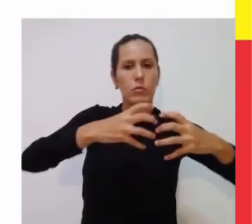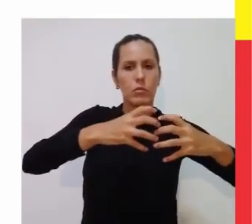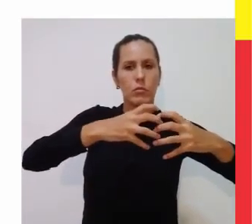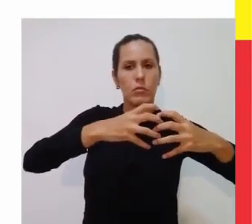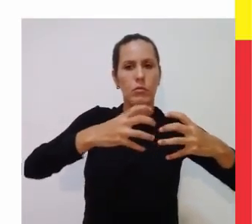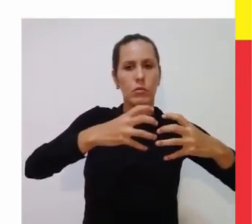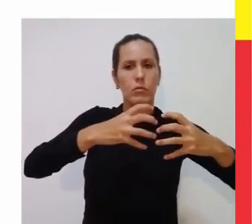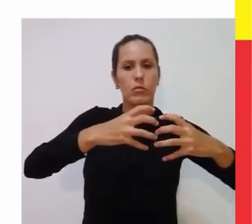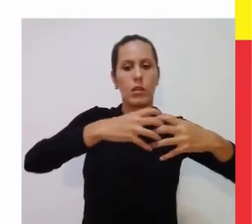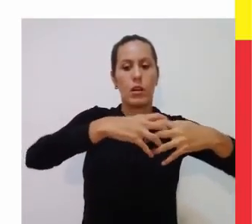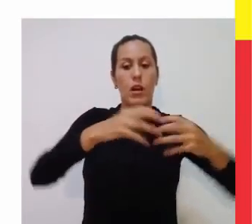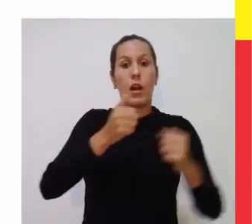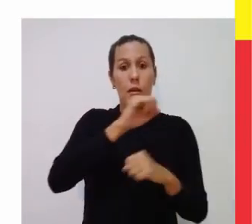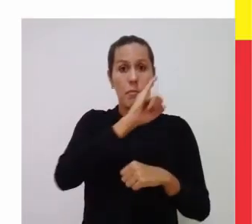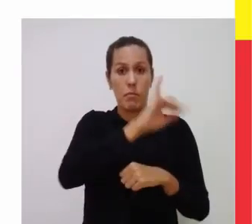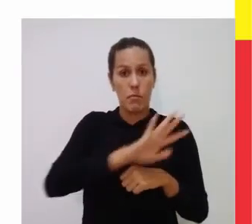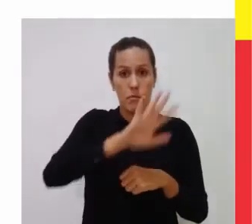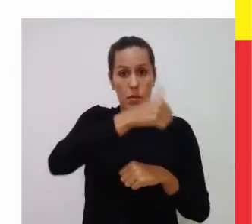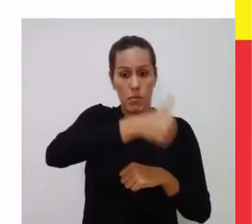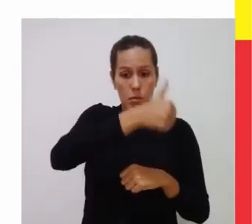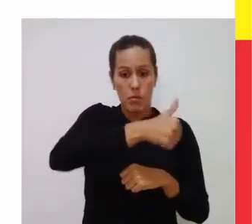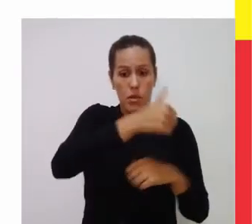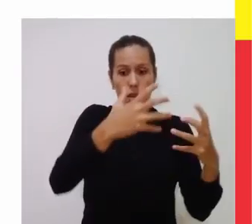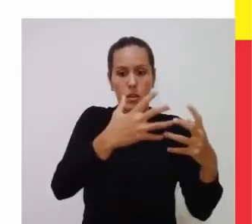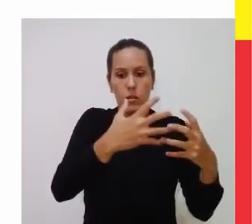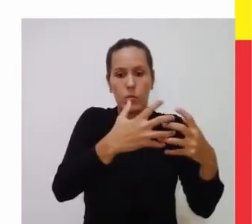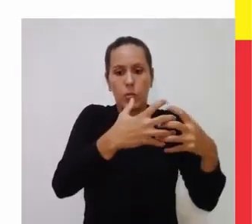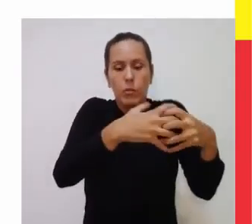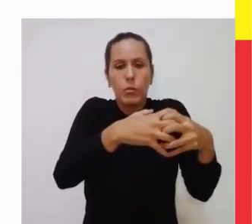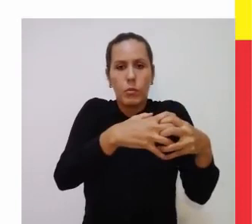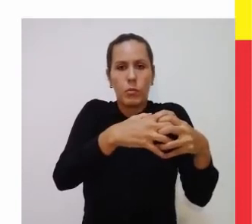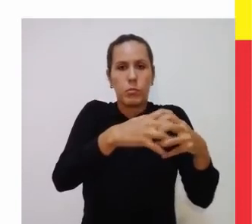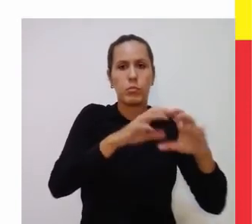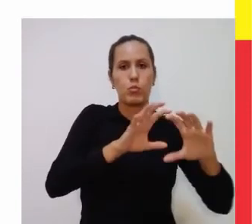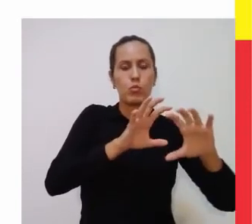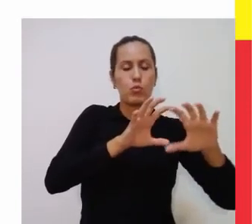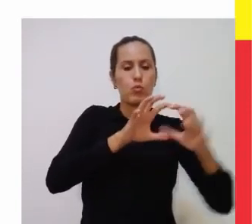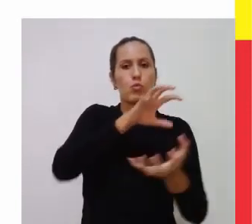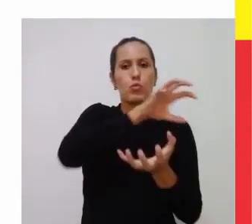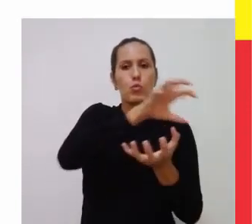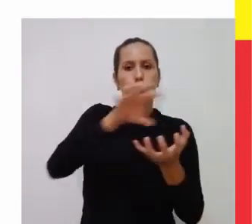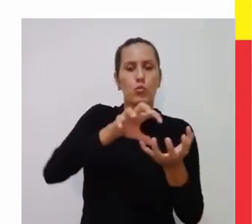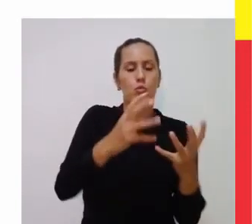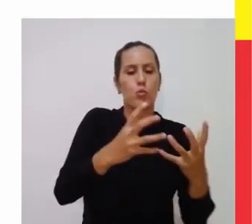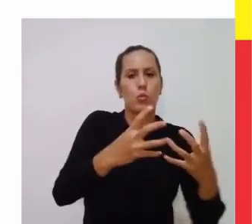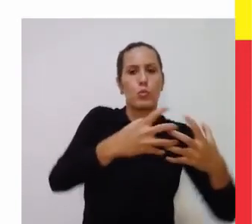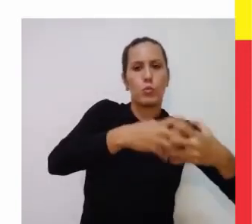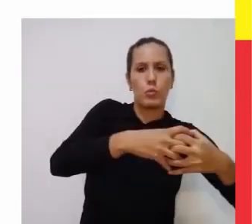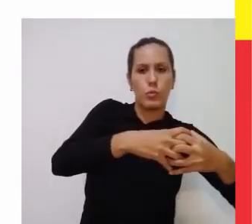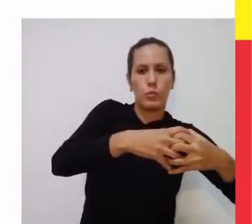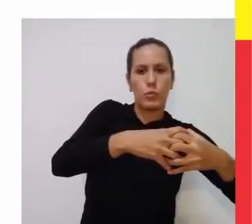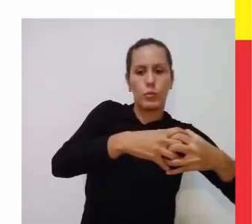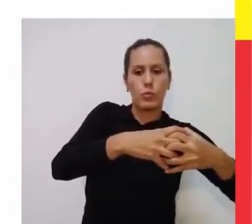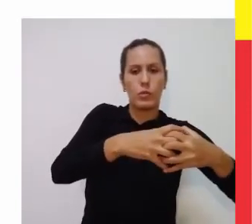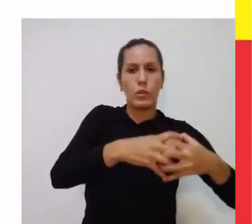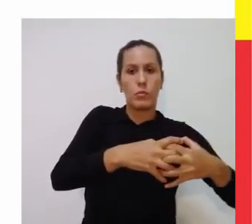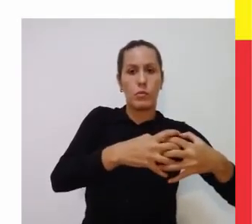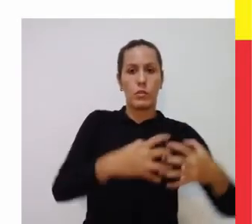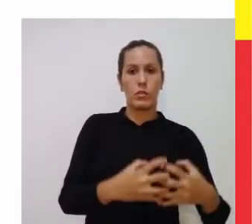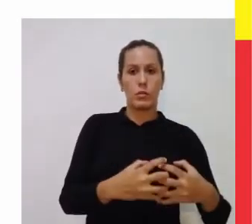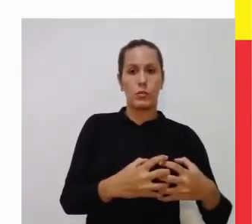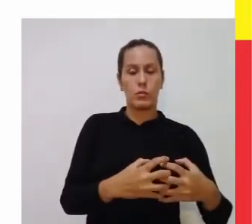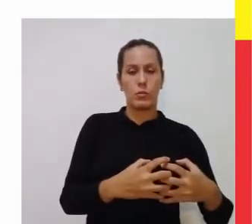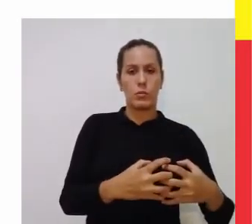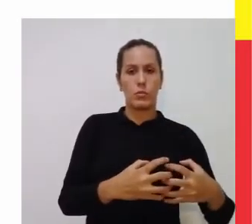a gente vê na primeira imagem que existe uma maior junção dos continentes, certo? Na segunda, eles já vão começando a se separar até chegar